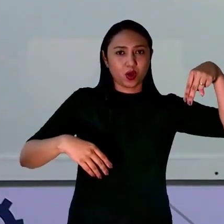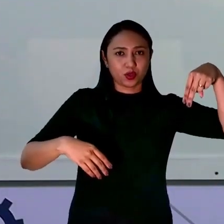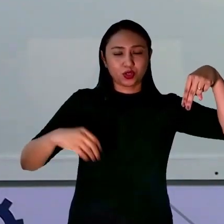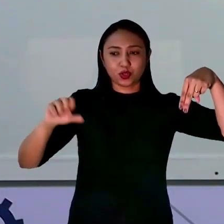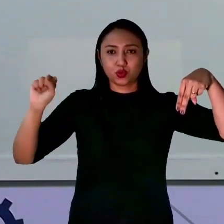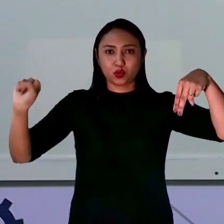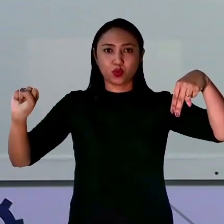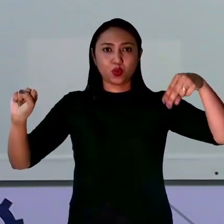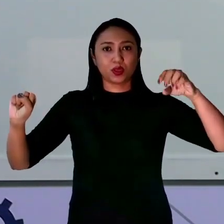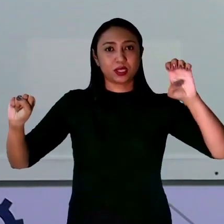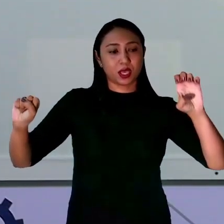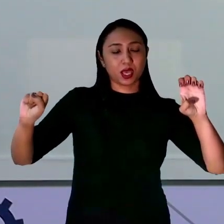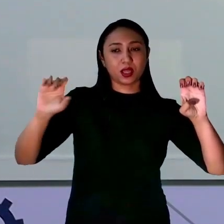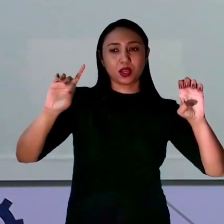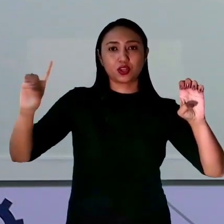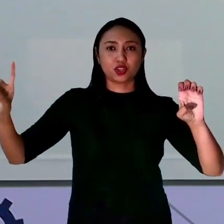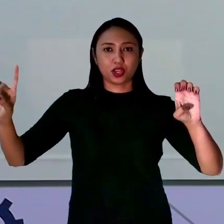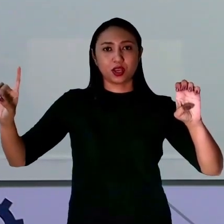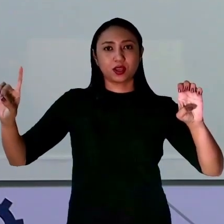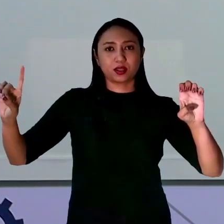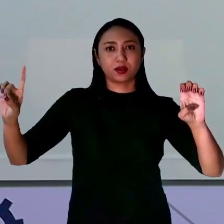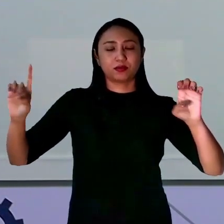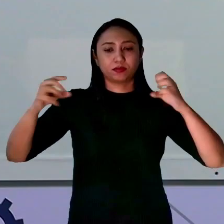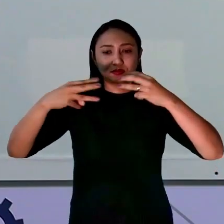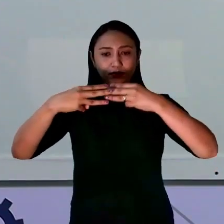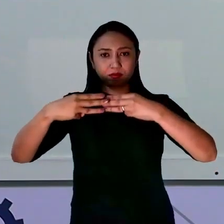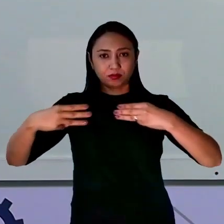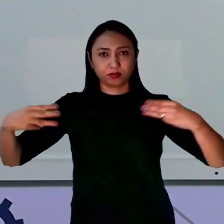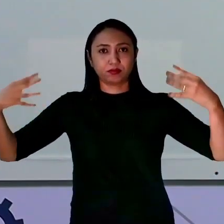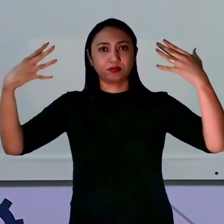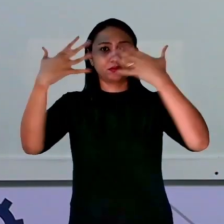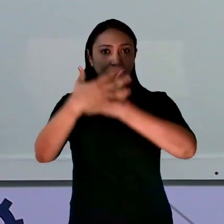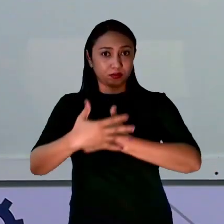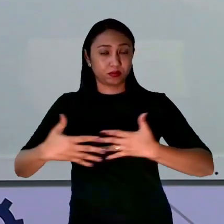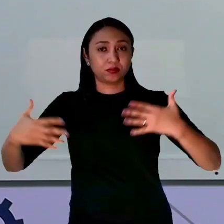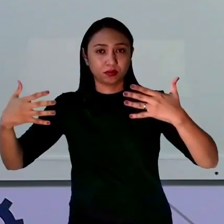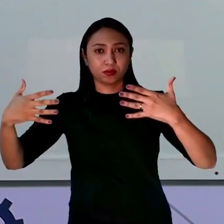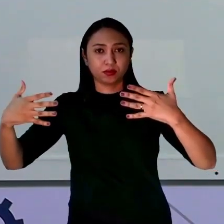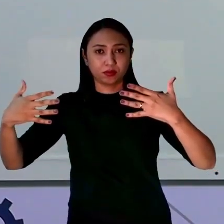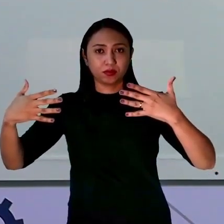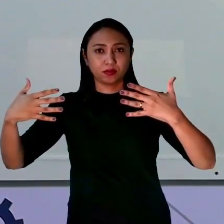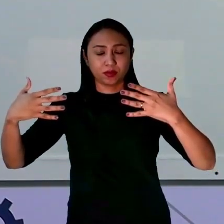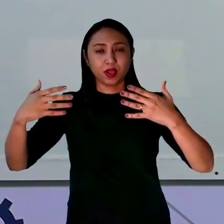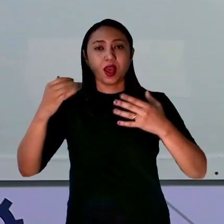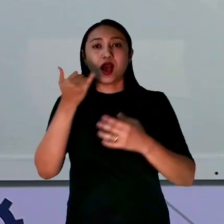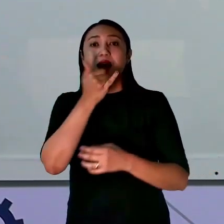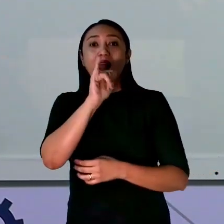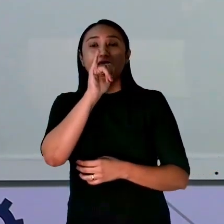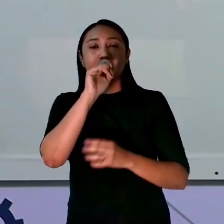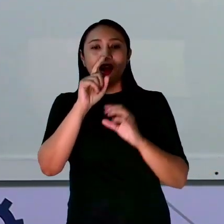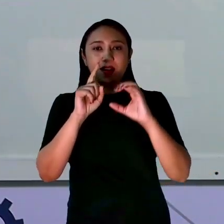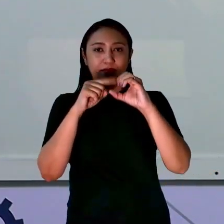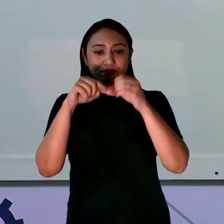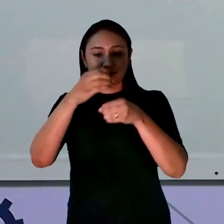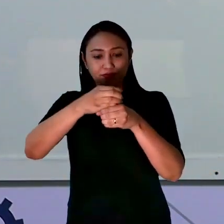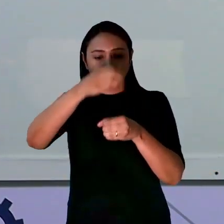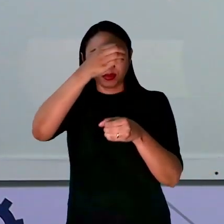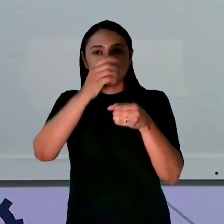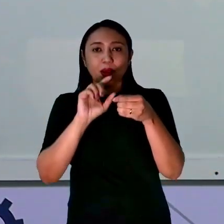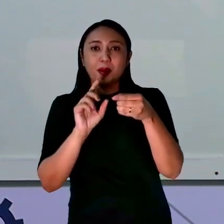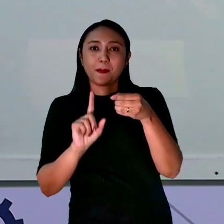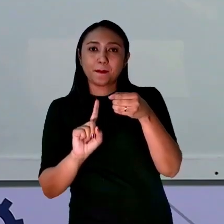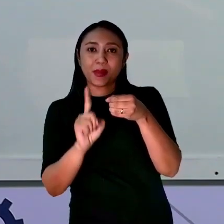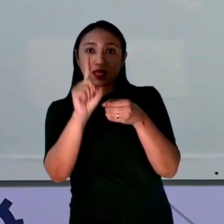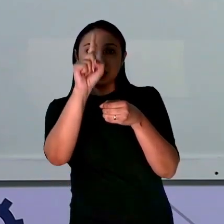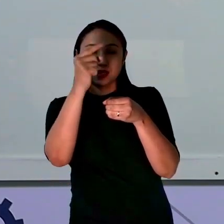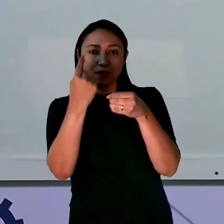para a direita. Então, o campo está para lá. A força, a carga está orientada para onde? Para cima, a velocidade dela é para cima.